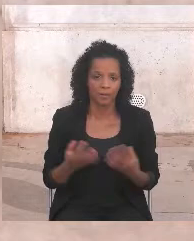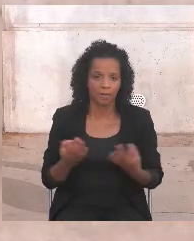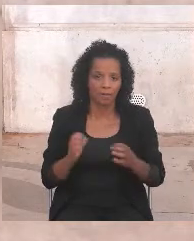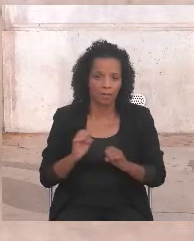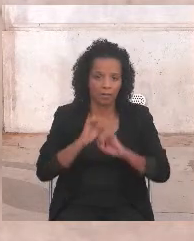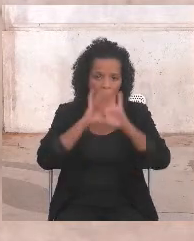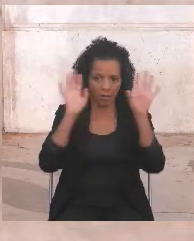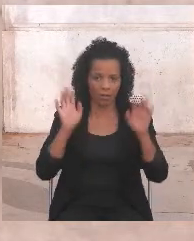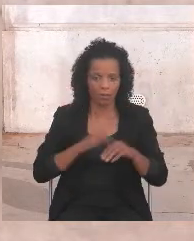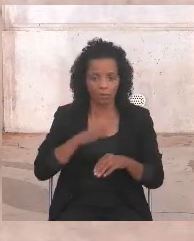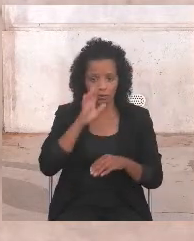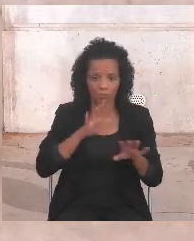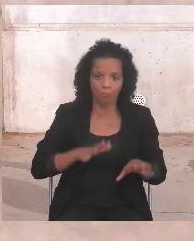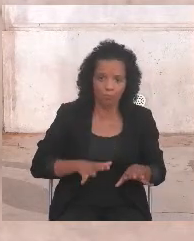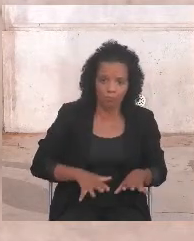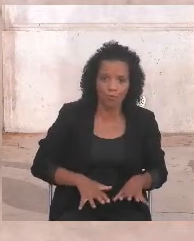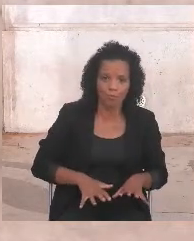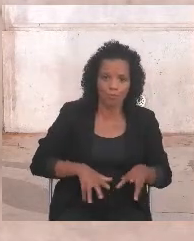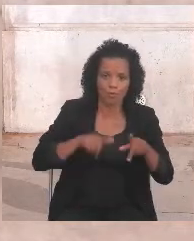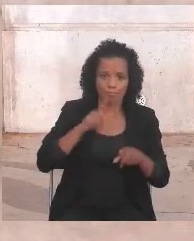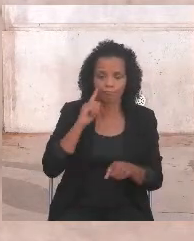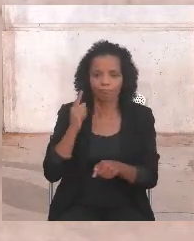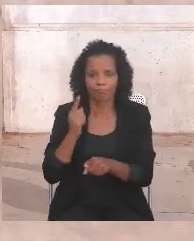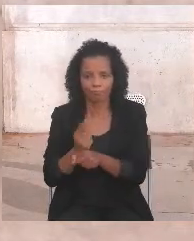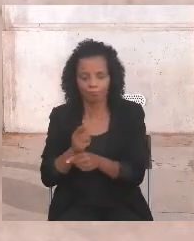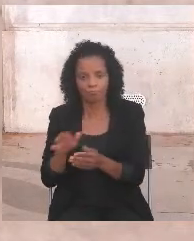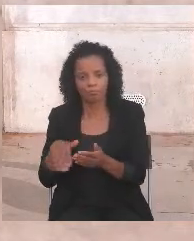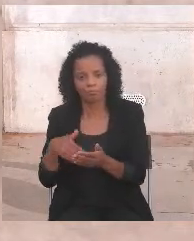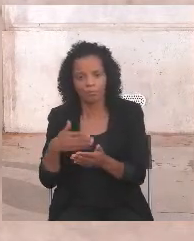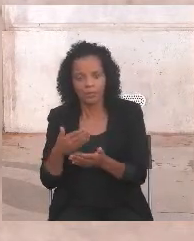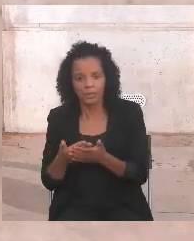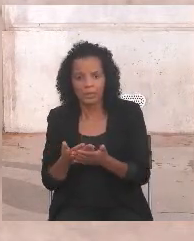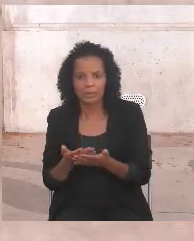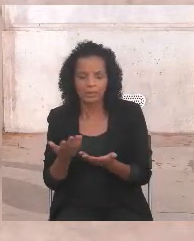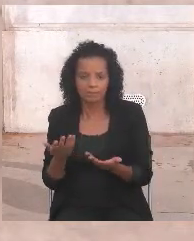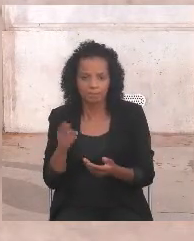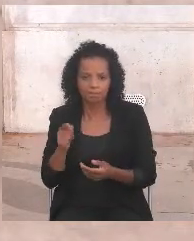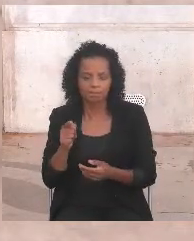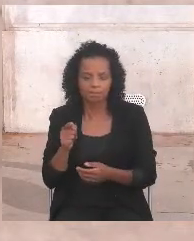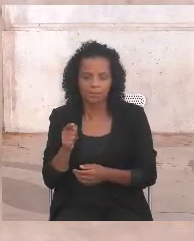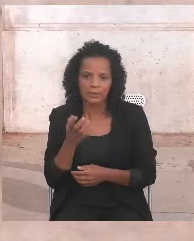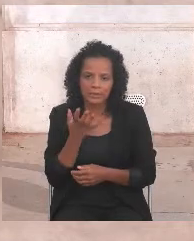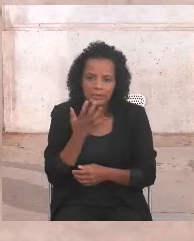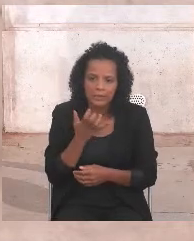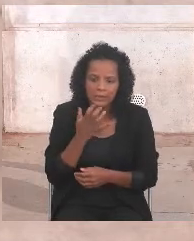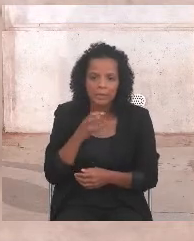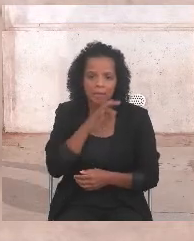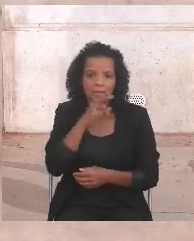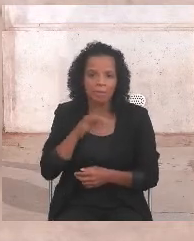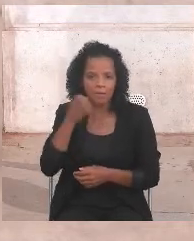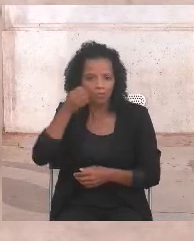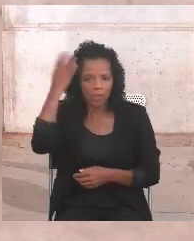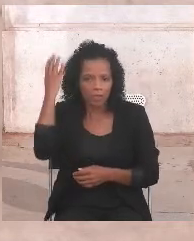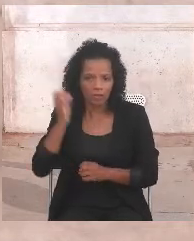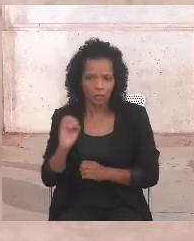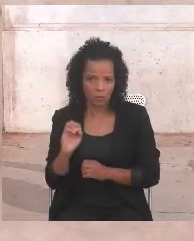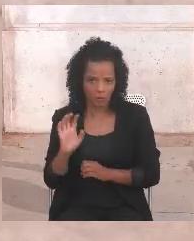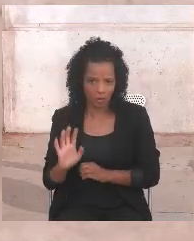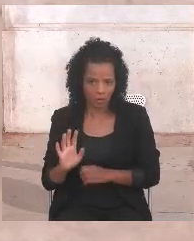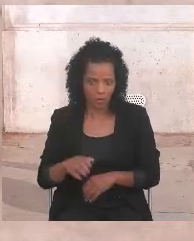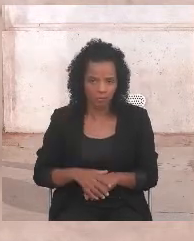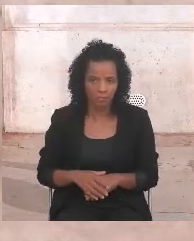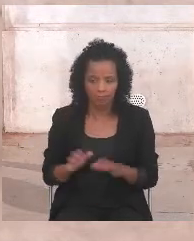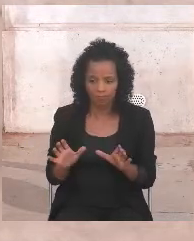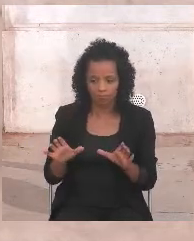obviamente, que promovendo o crescimento, ao mesmo tempo assegurar que nenhuma família fica para trás.